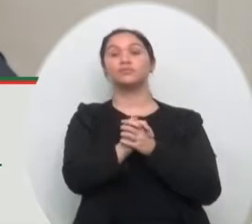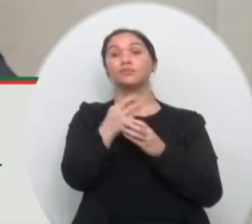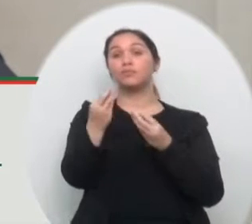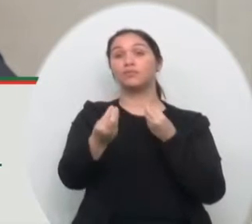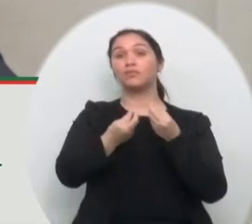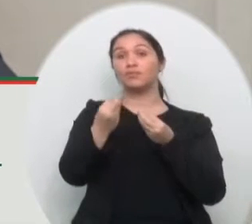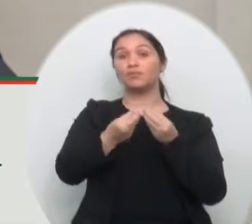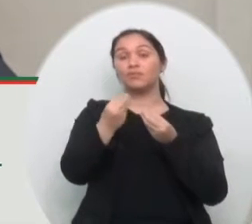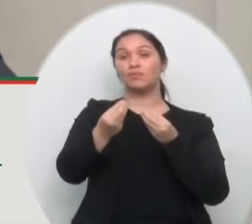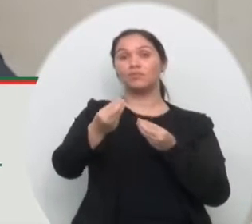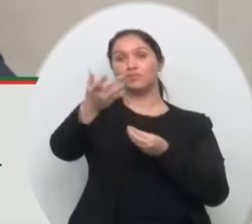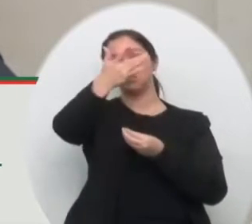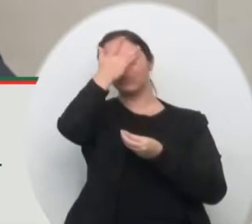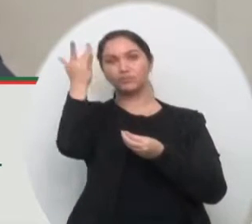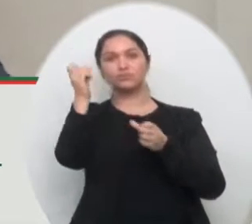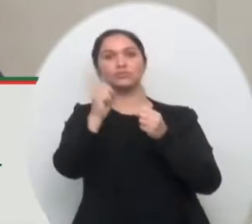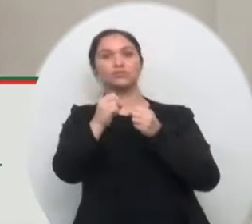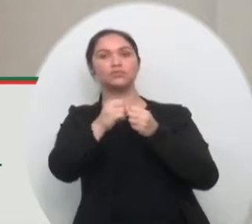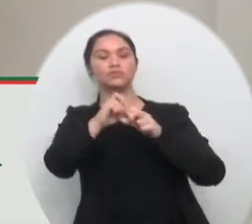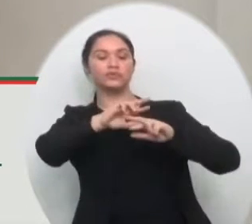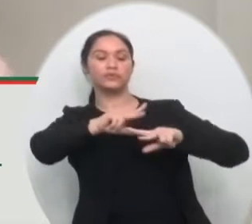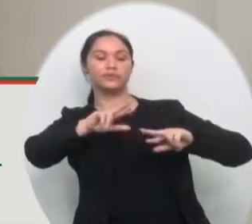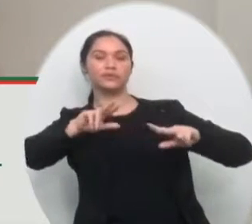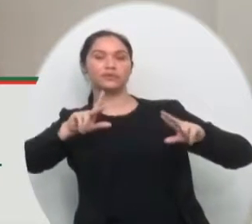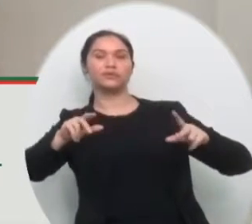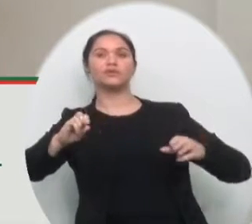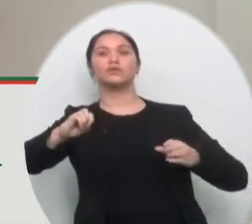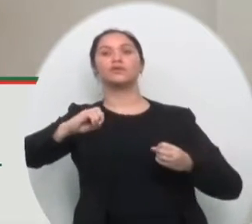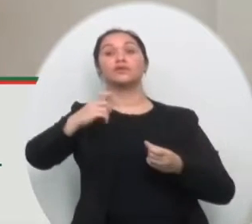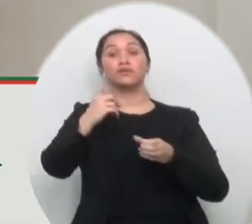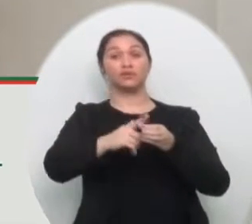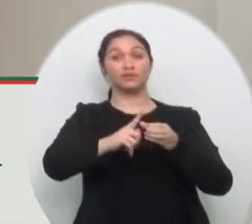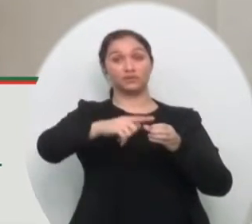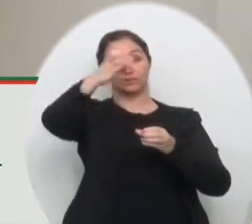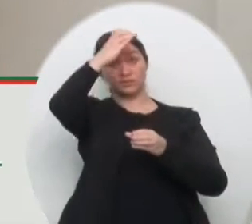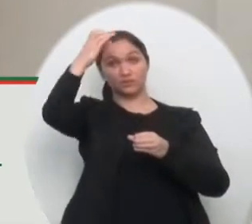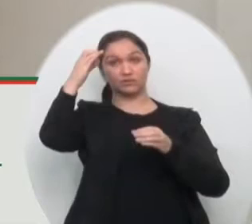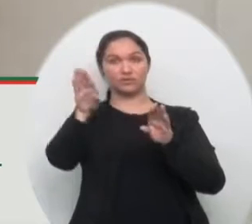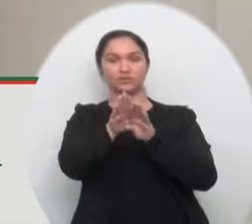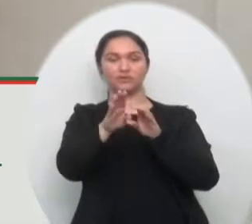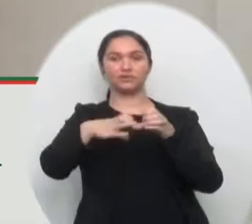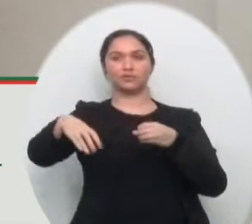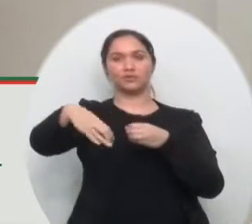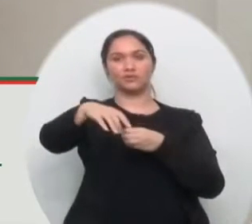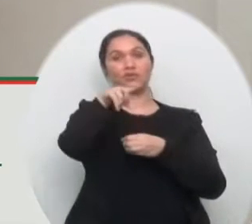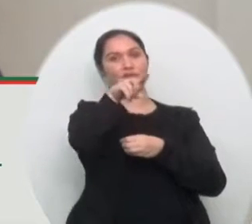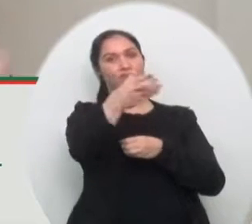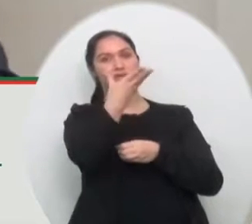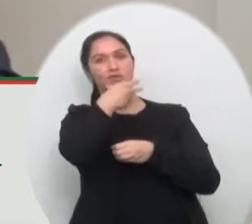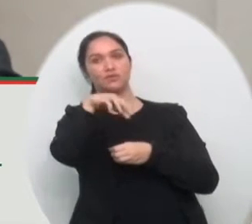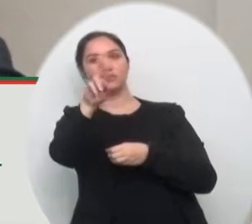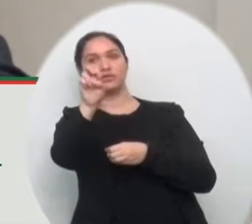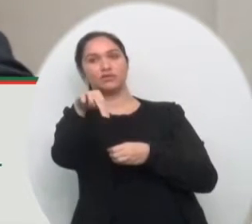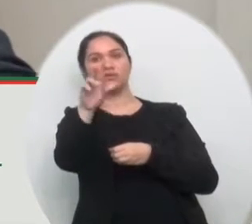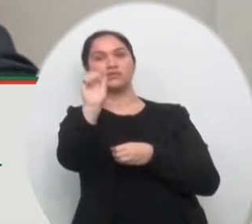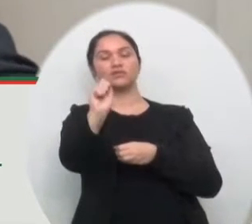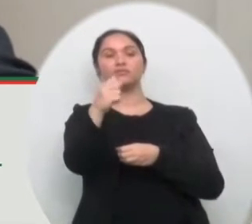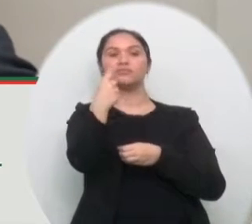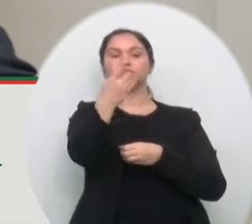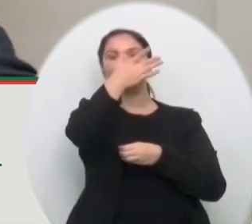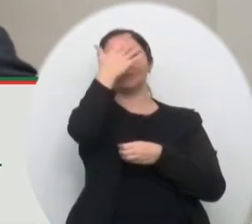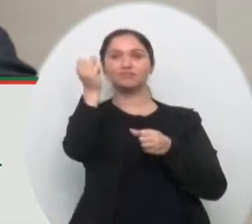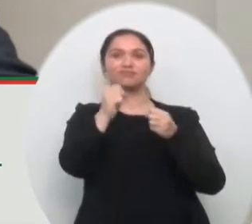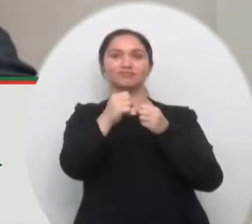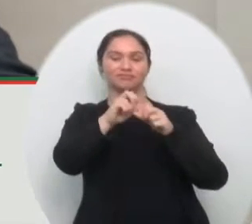fazem a diferença na nossa cidade, na nossa região. E você é uma delas, né, pelo excelente profissional que é, e agora,